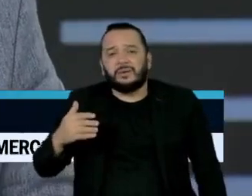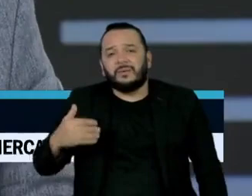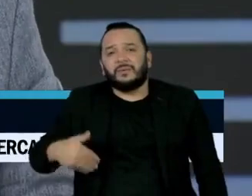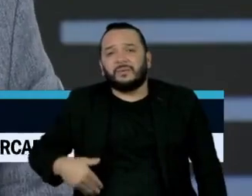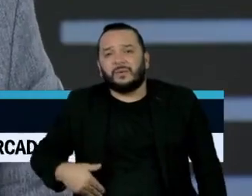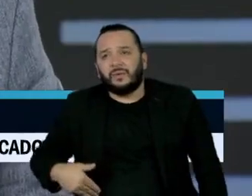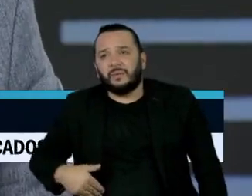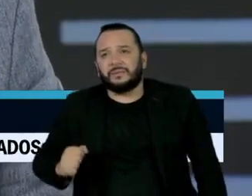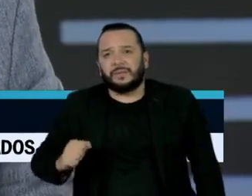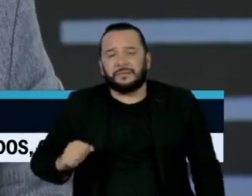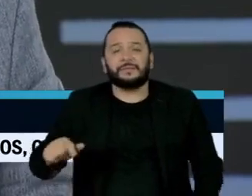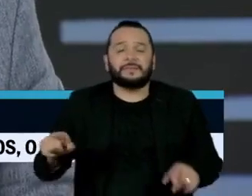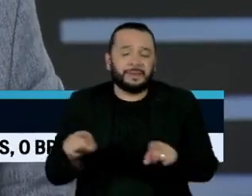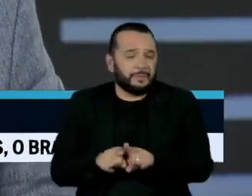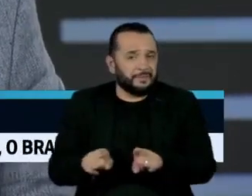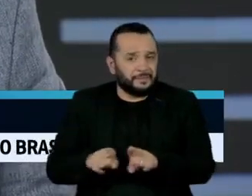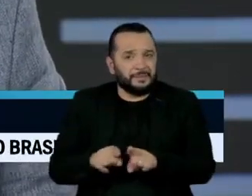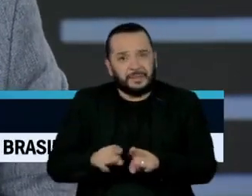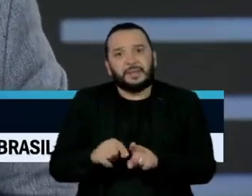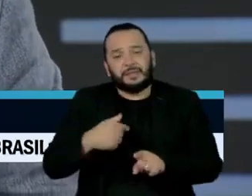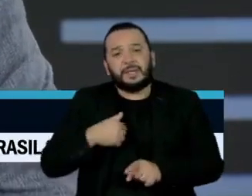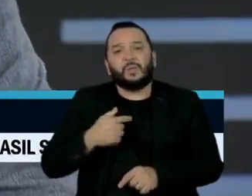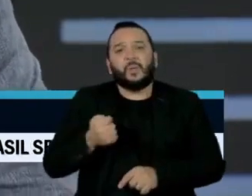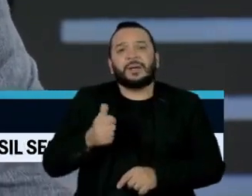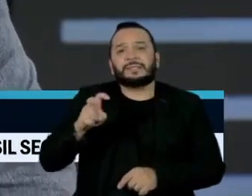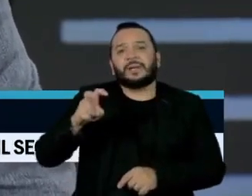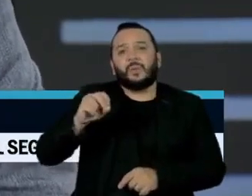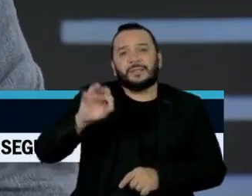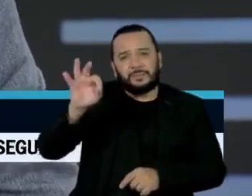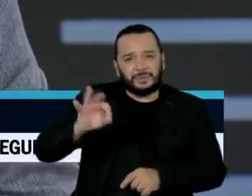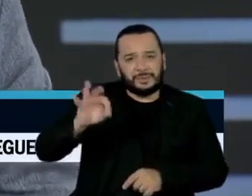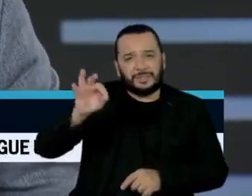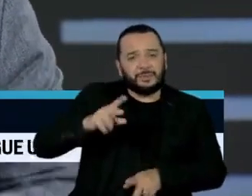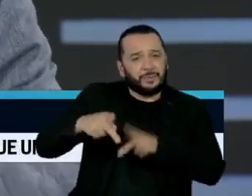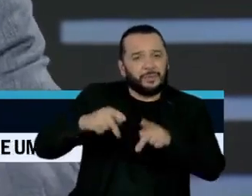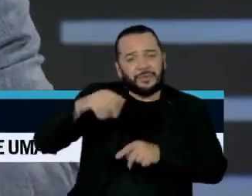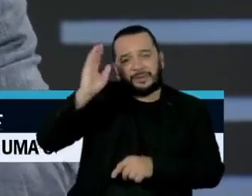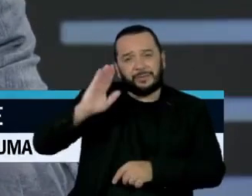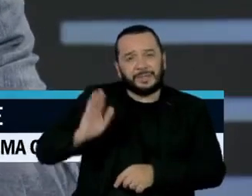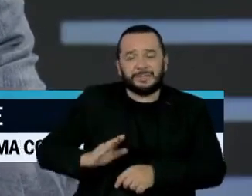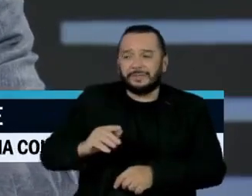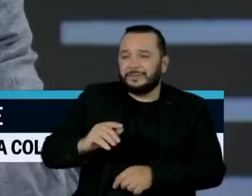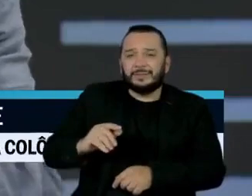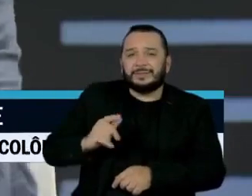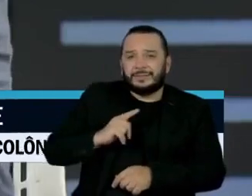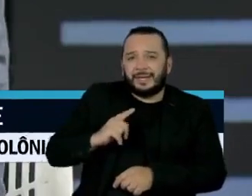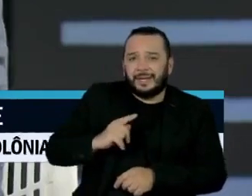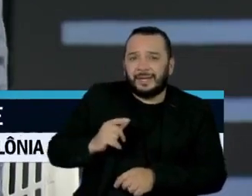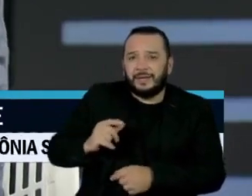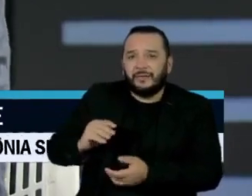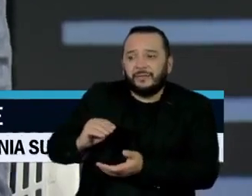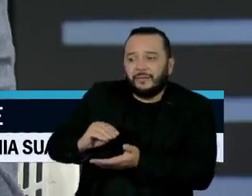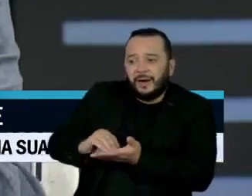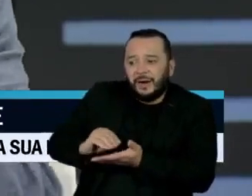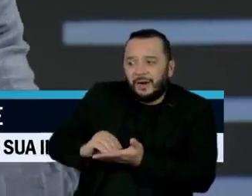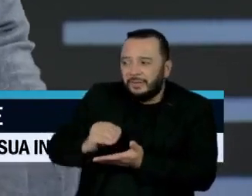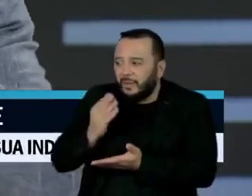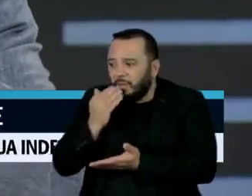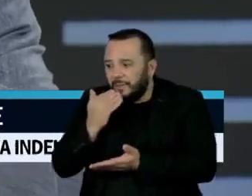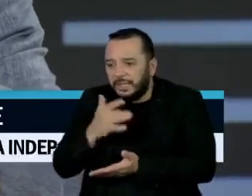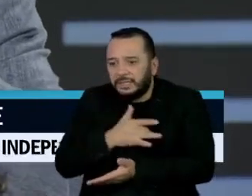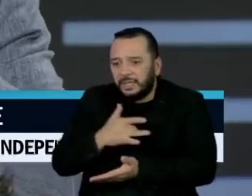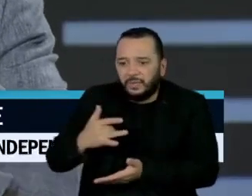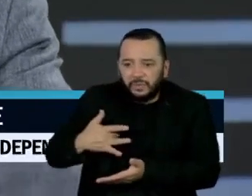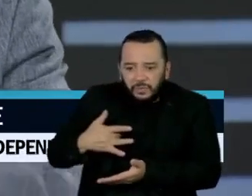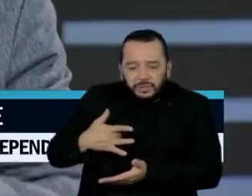com algum grau de insegurança alimentar. E mais da metade da população com algum tipo de problema de obesidade. Isso é um